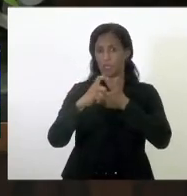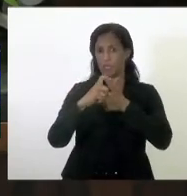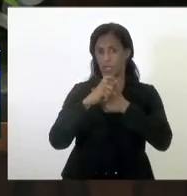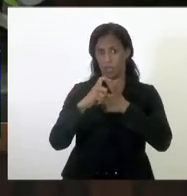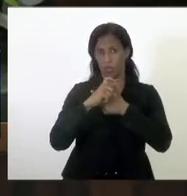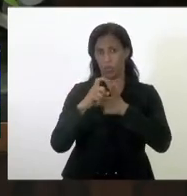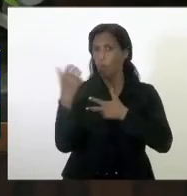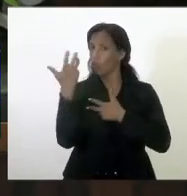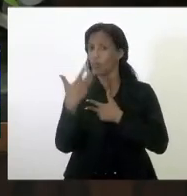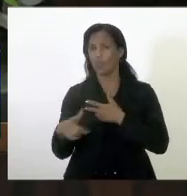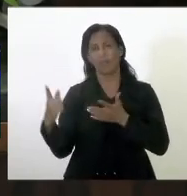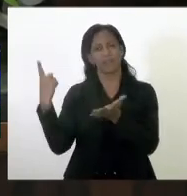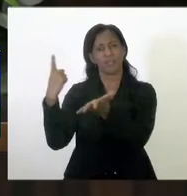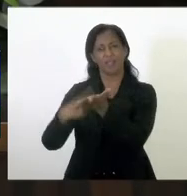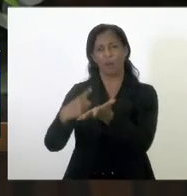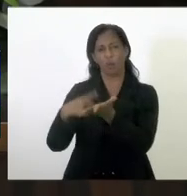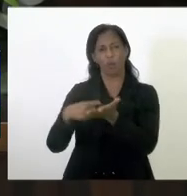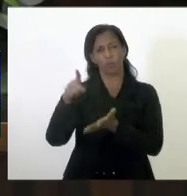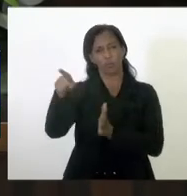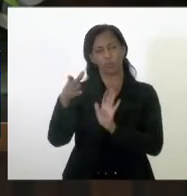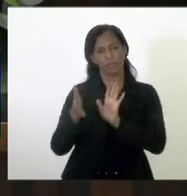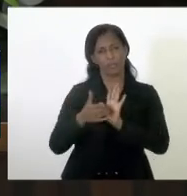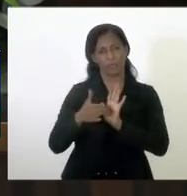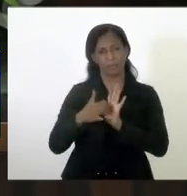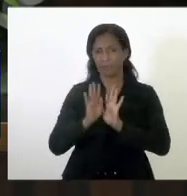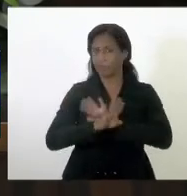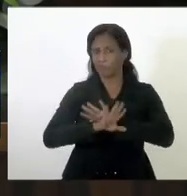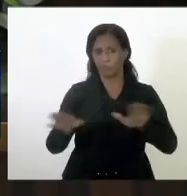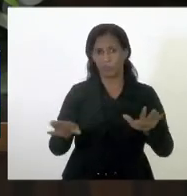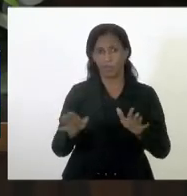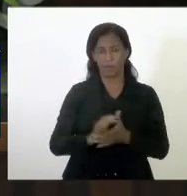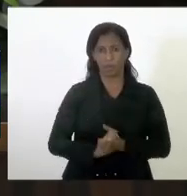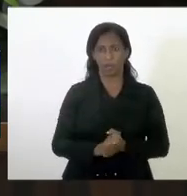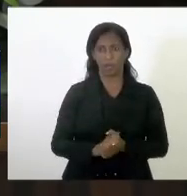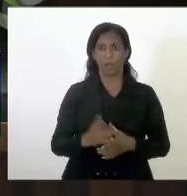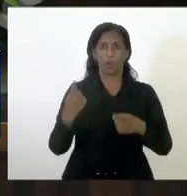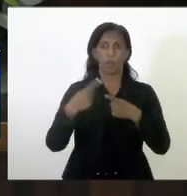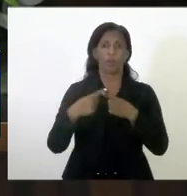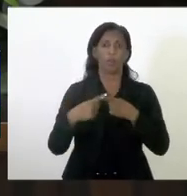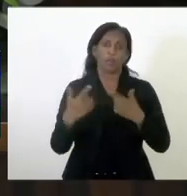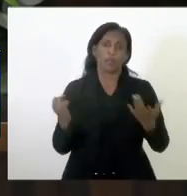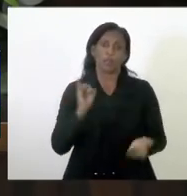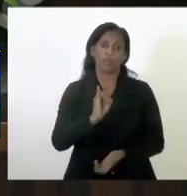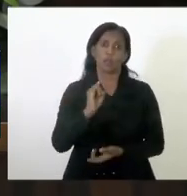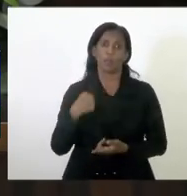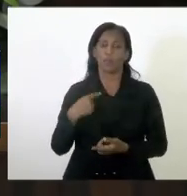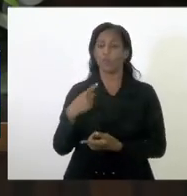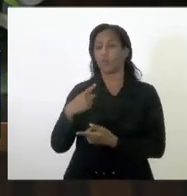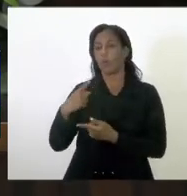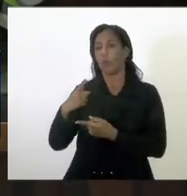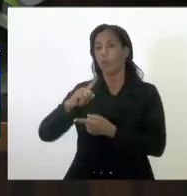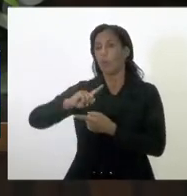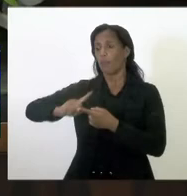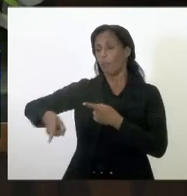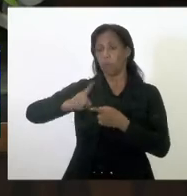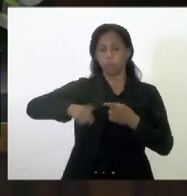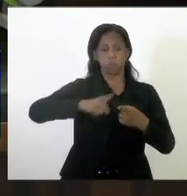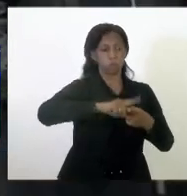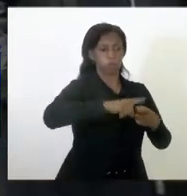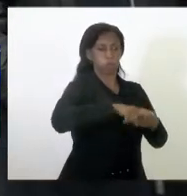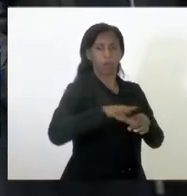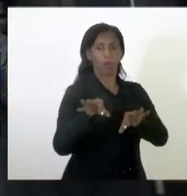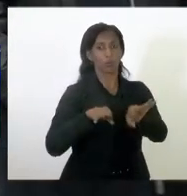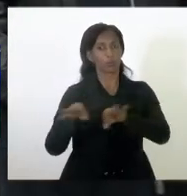Excelência propôs, porque eu vou impedir muitos projetos do executivo de passar aqui. Não tenha dúvida, né, Luiz?